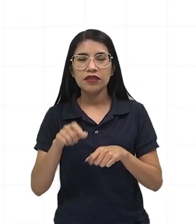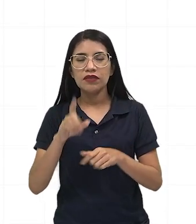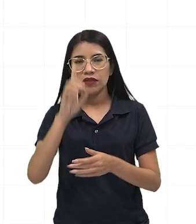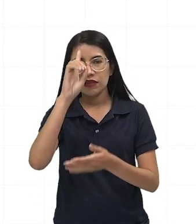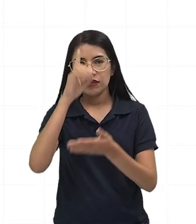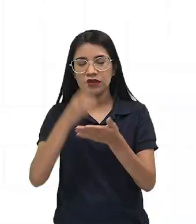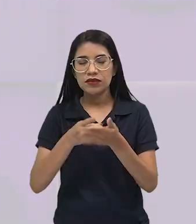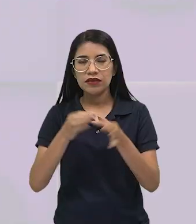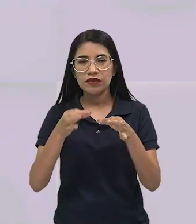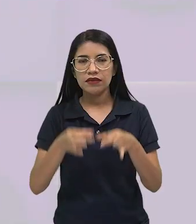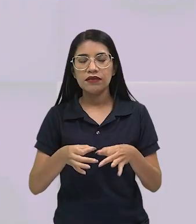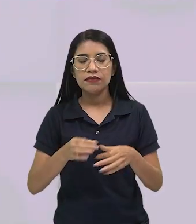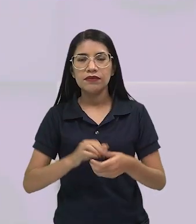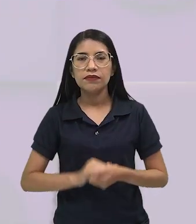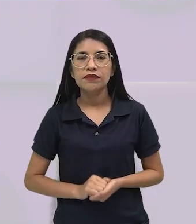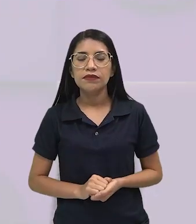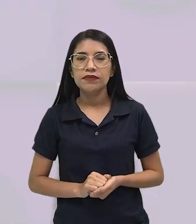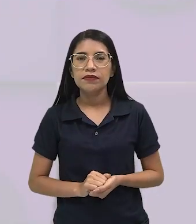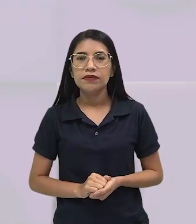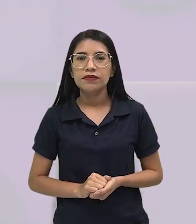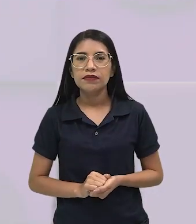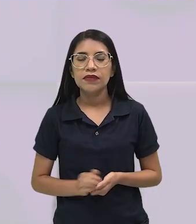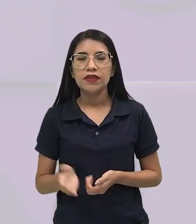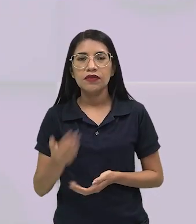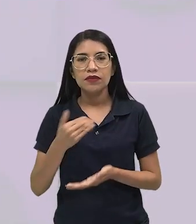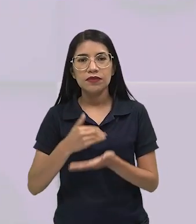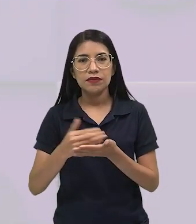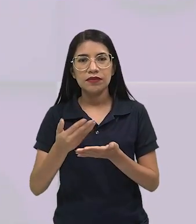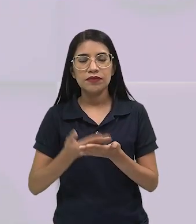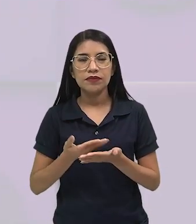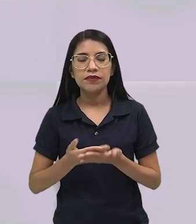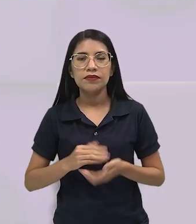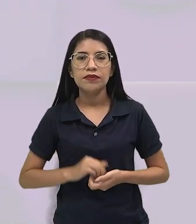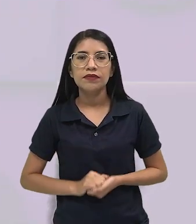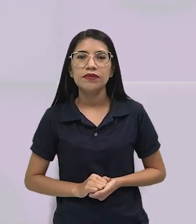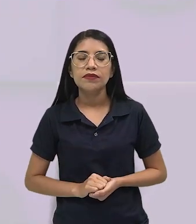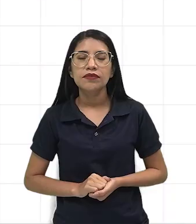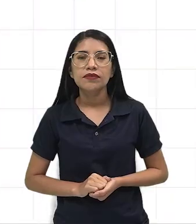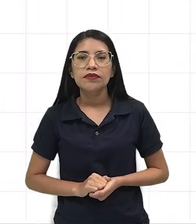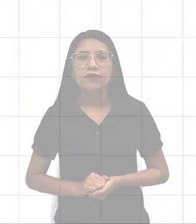de decisões. Vamos à nossa aula.